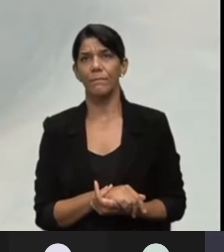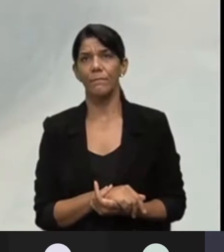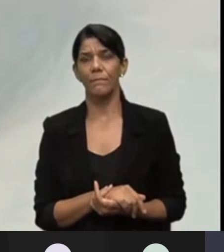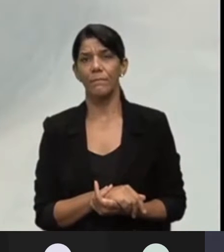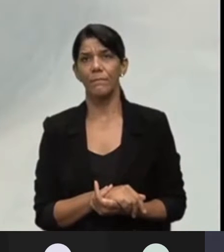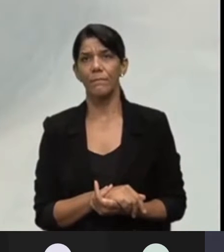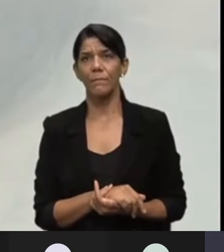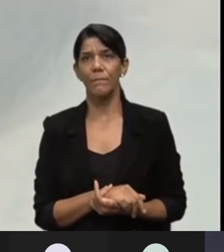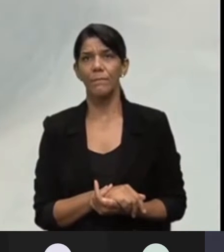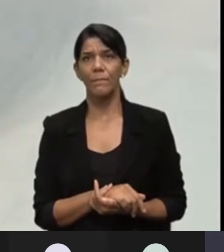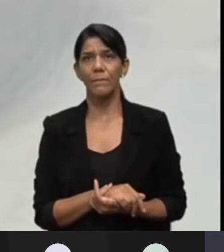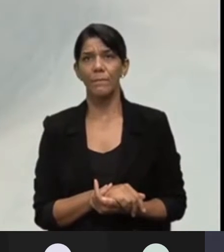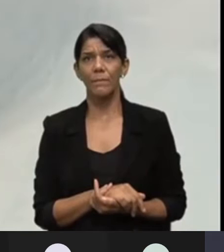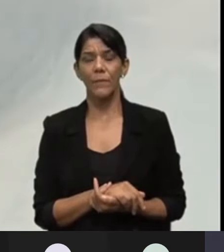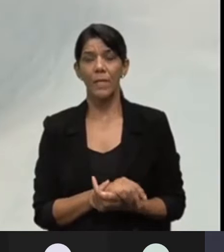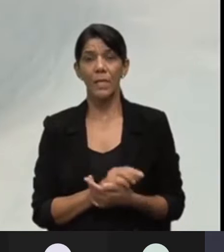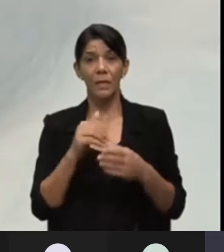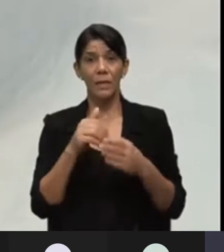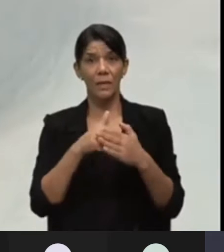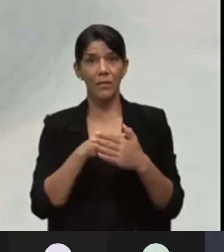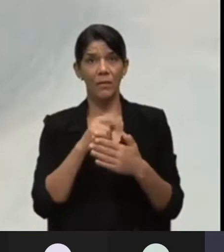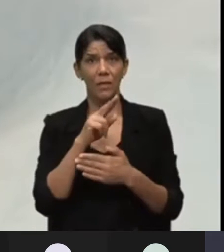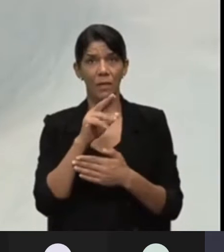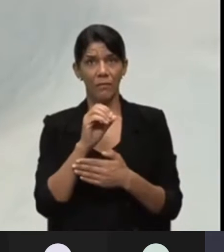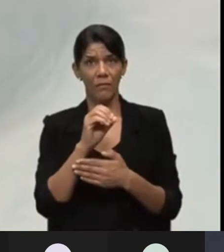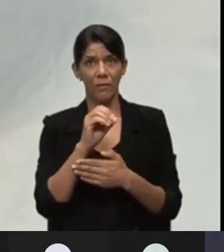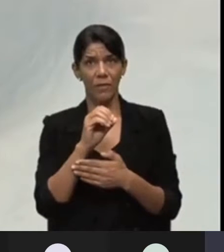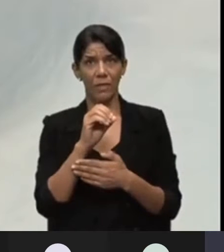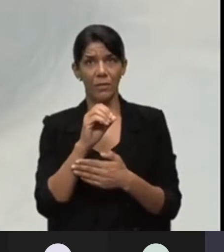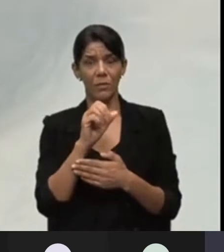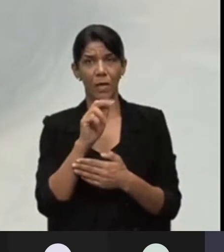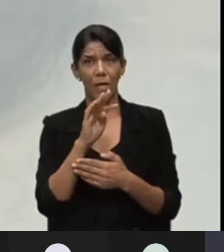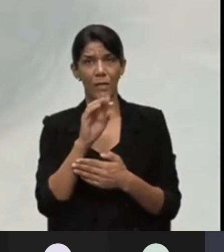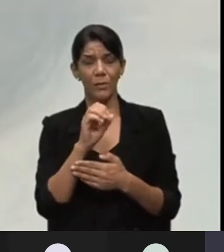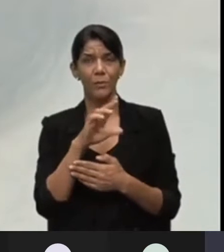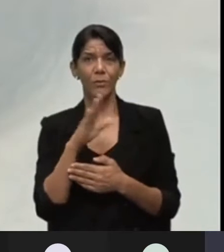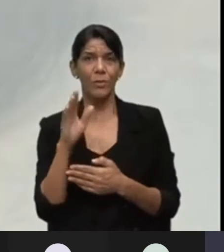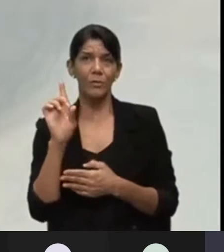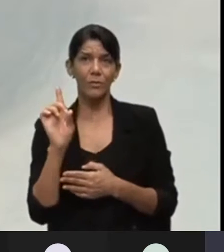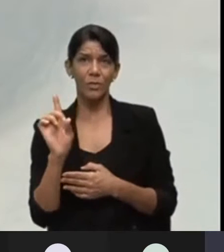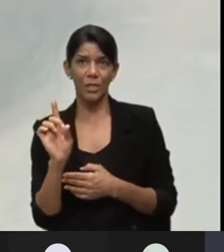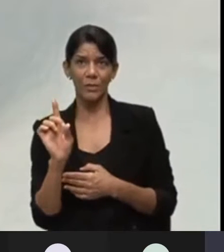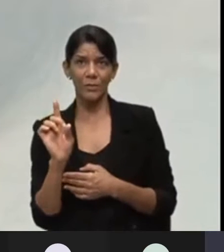Aí é a entrada, né, da veia cava superior no átrio direito.